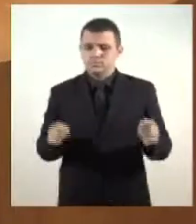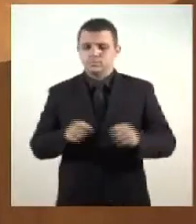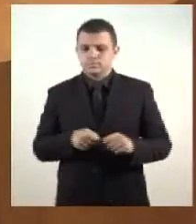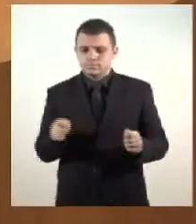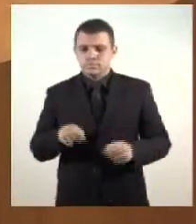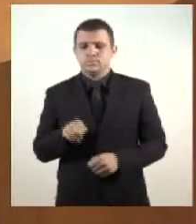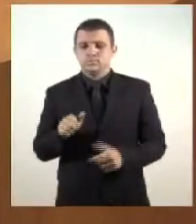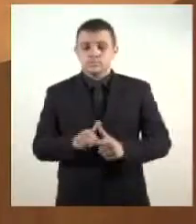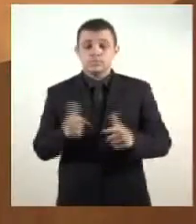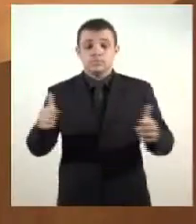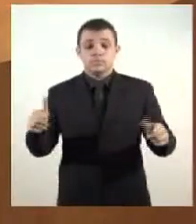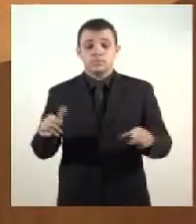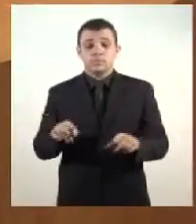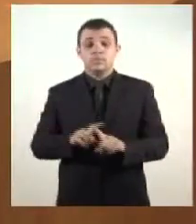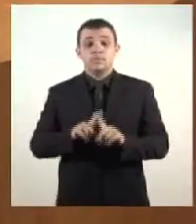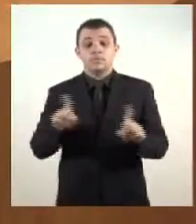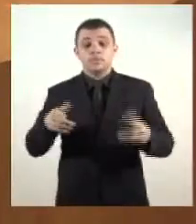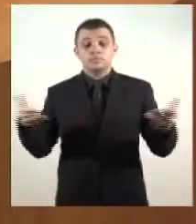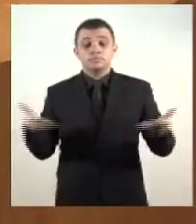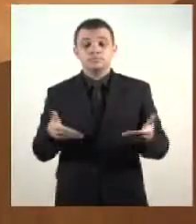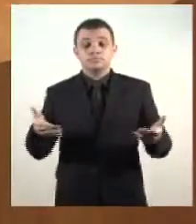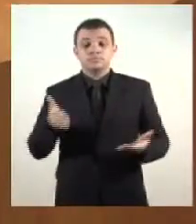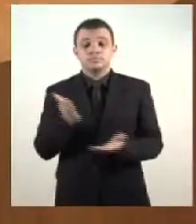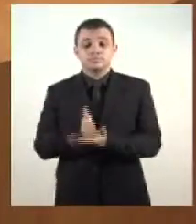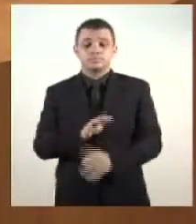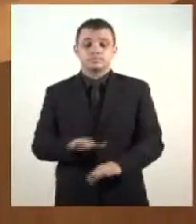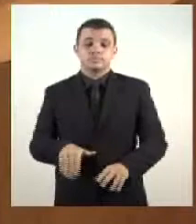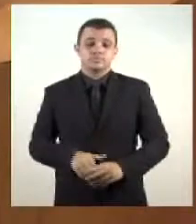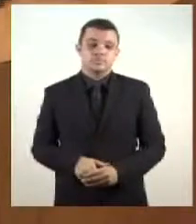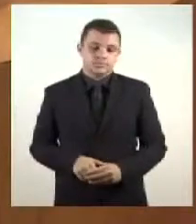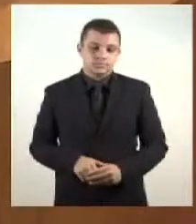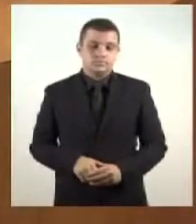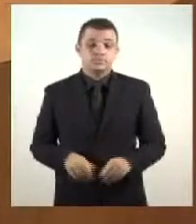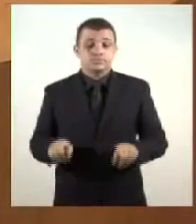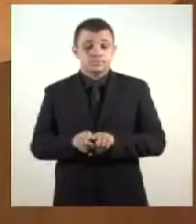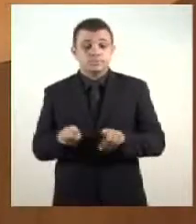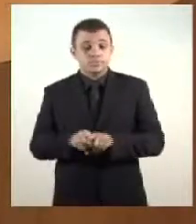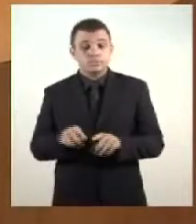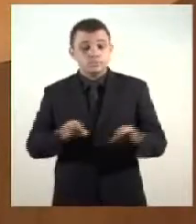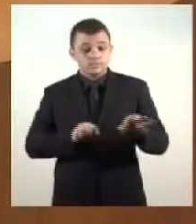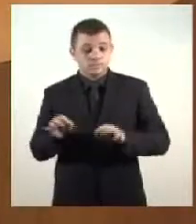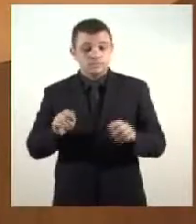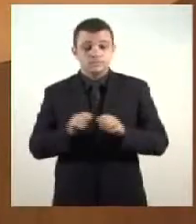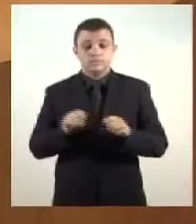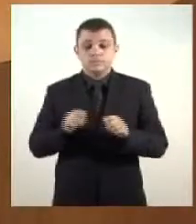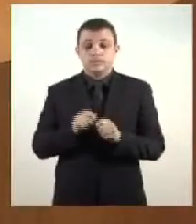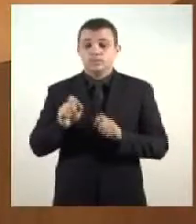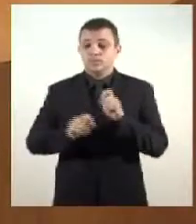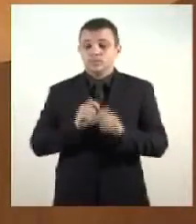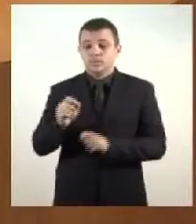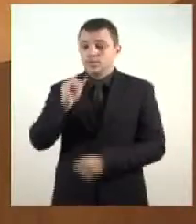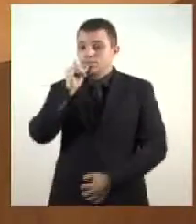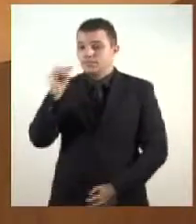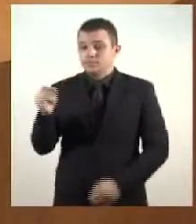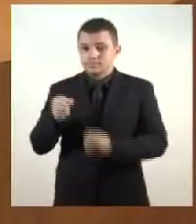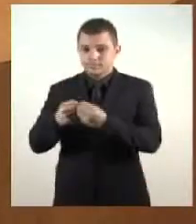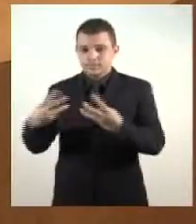que sequer comunicou à SEMAR que iria findar com esse programa social do governo do Estado